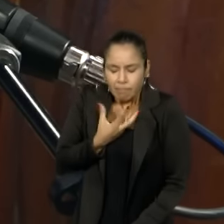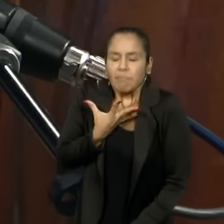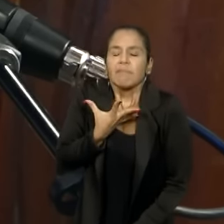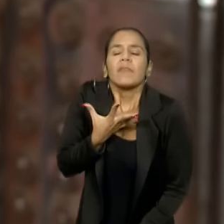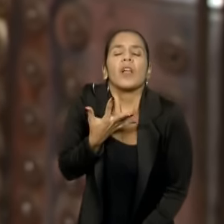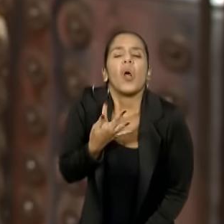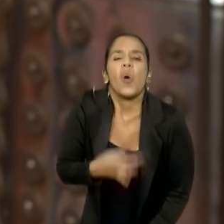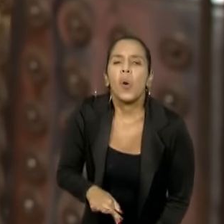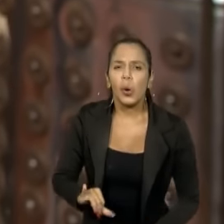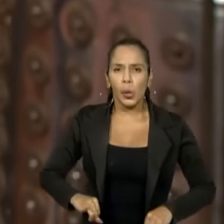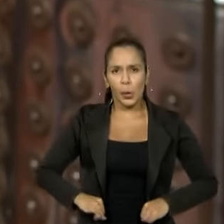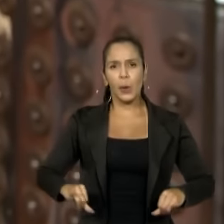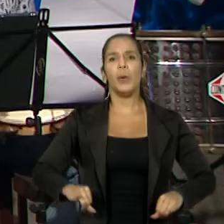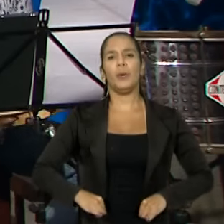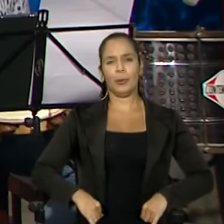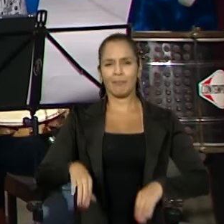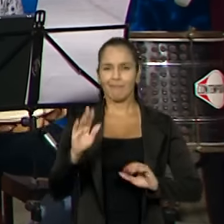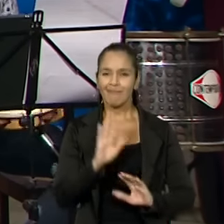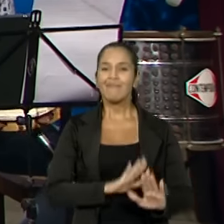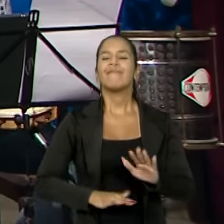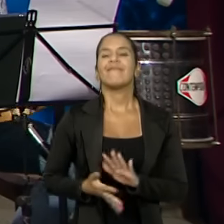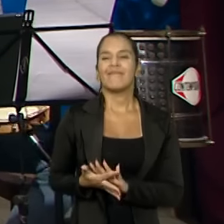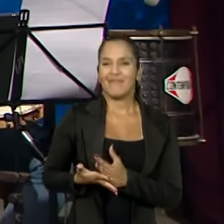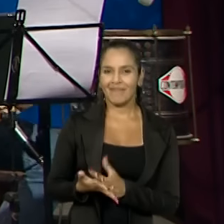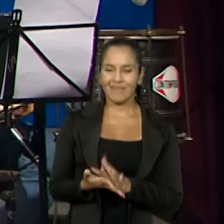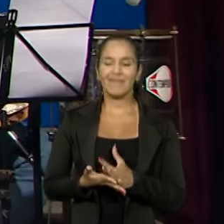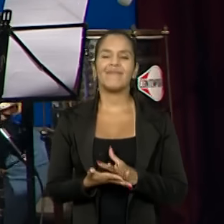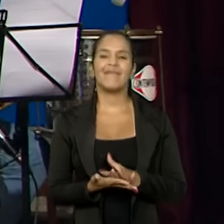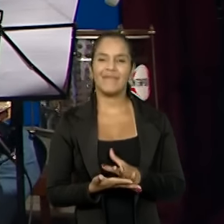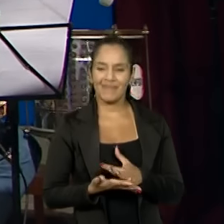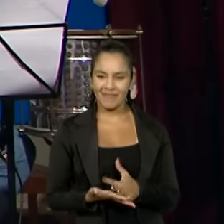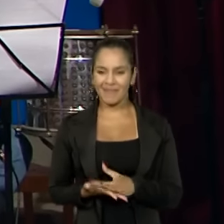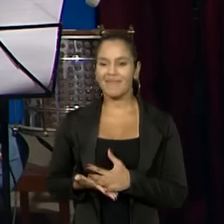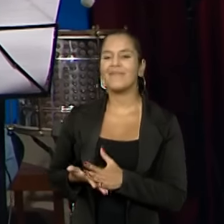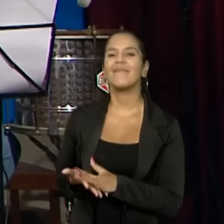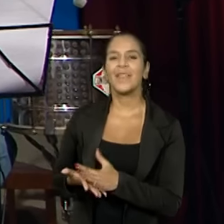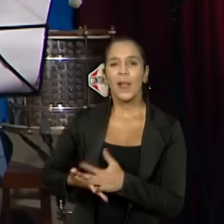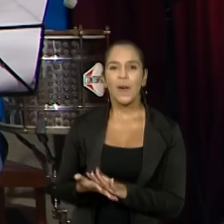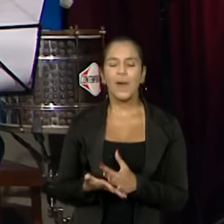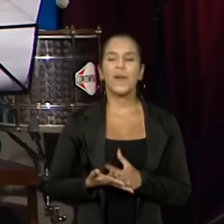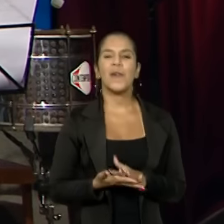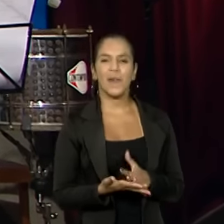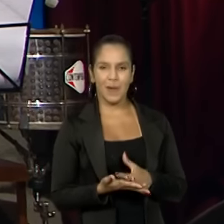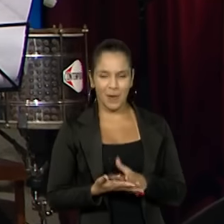dor. Oh, oh, oh, oh.